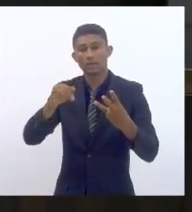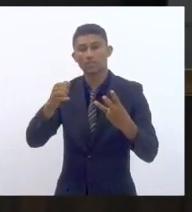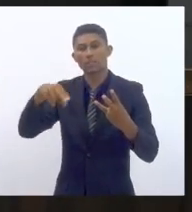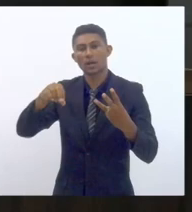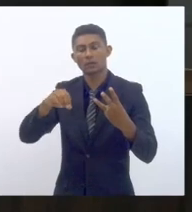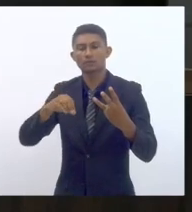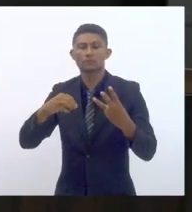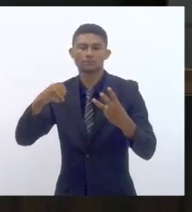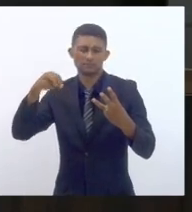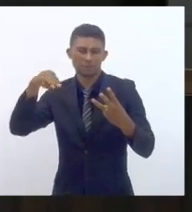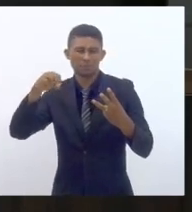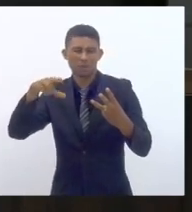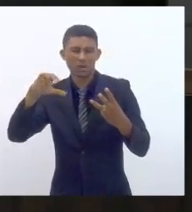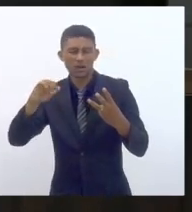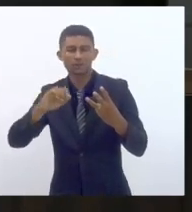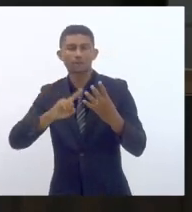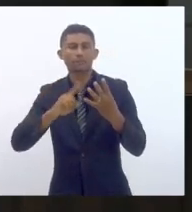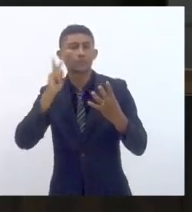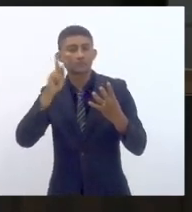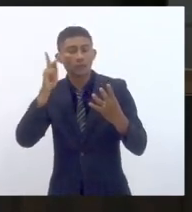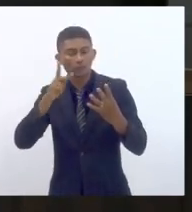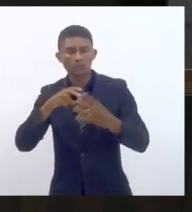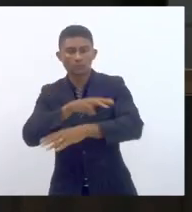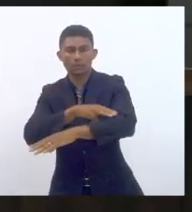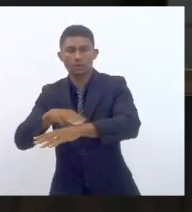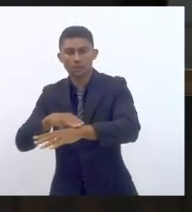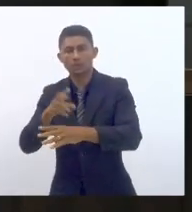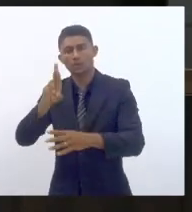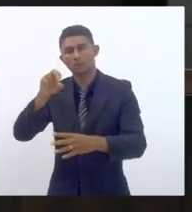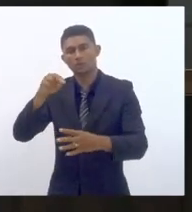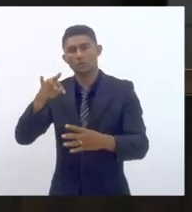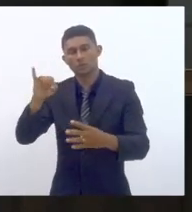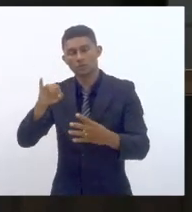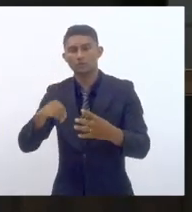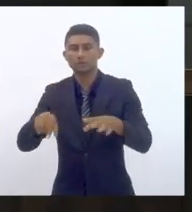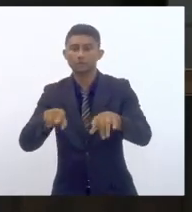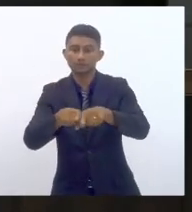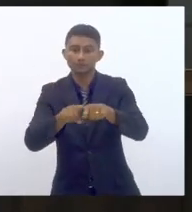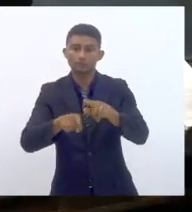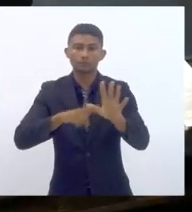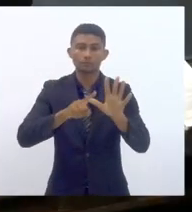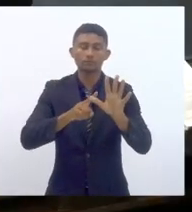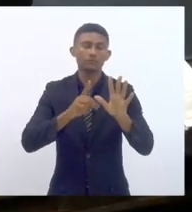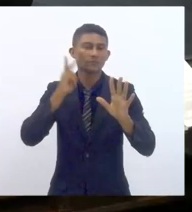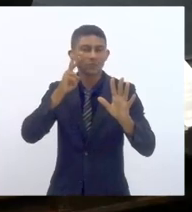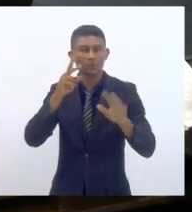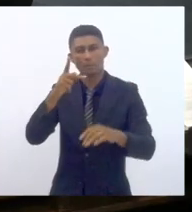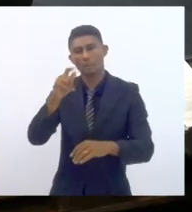vereador de Macaé, Ronde, e o vereador de Carapebus, Patrick Carvalho.